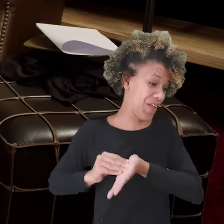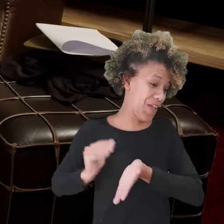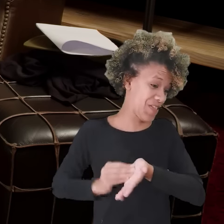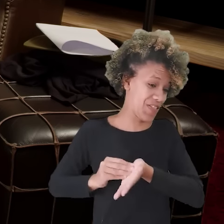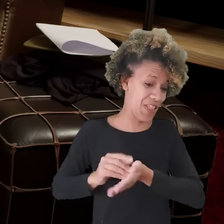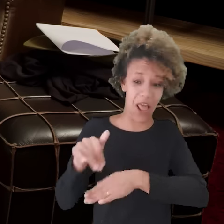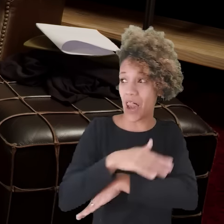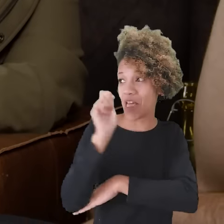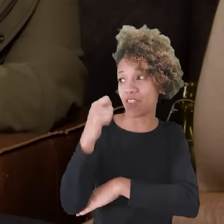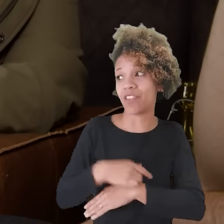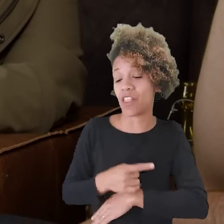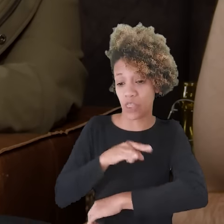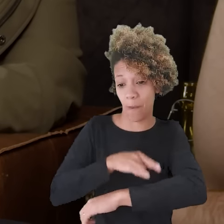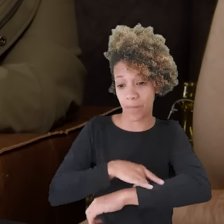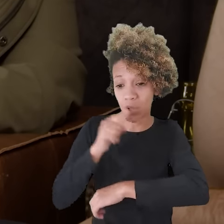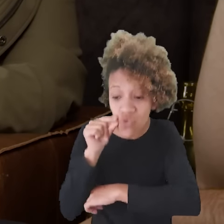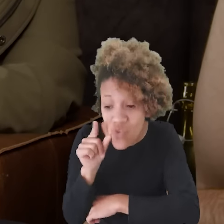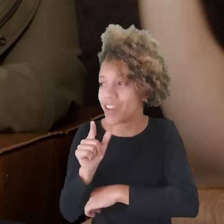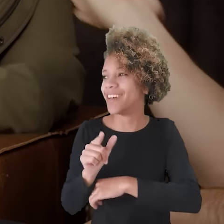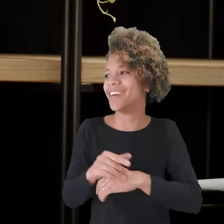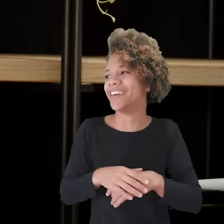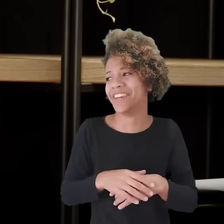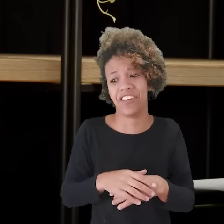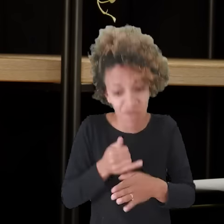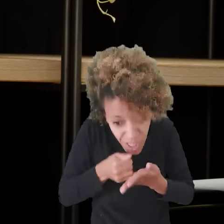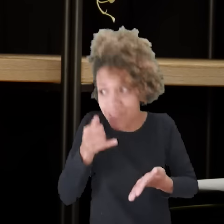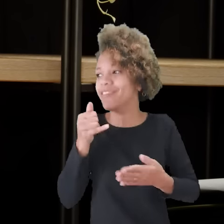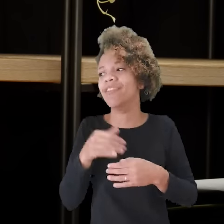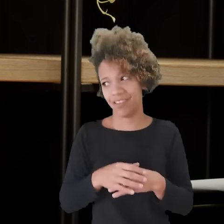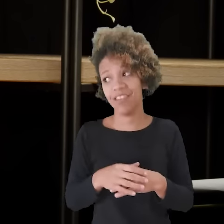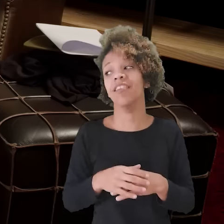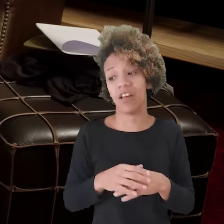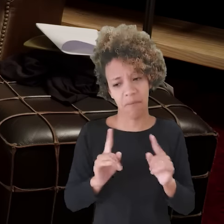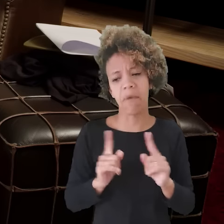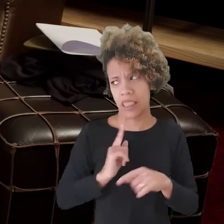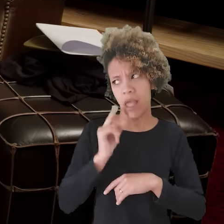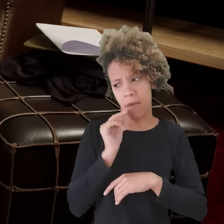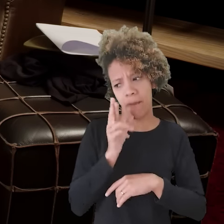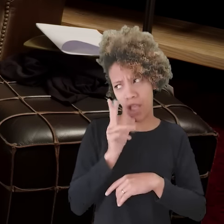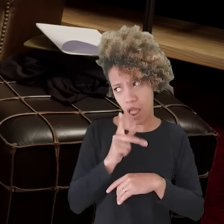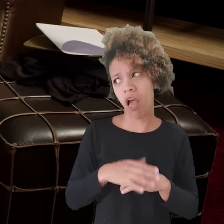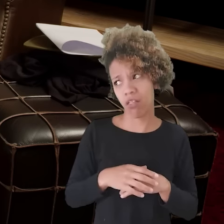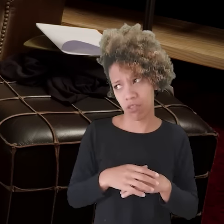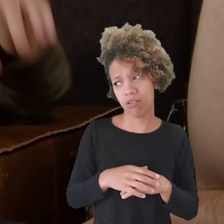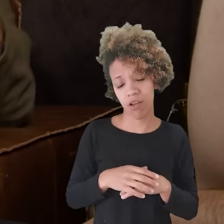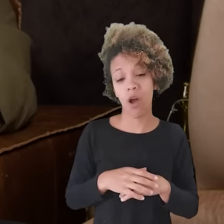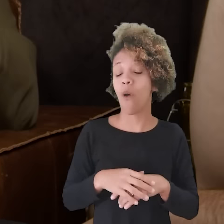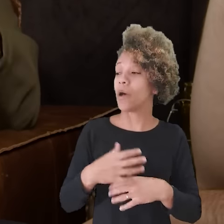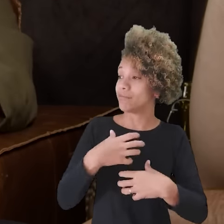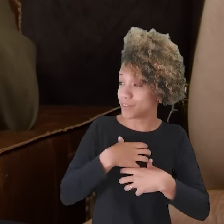Eu levarei ali mas o cara vai no no banheiro dar o técnico então mas é falar isso mas tem maconha para caramba também lá pro tempo